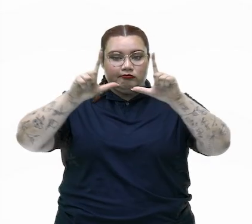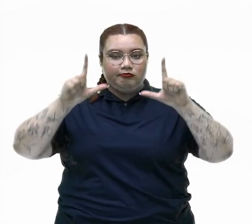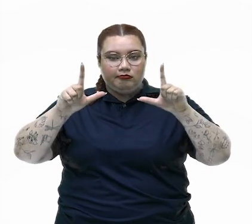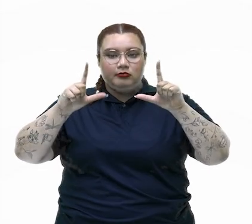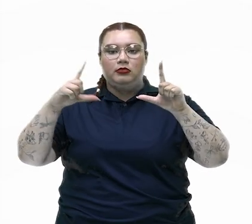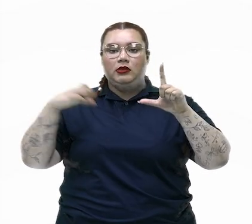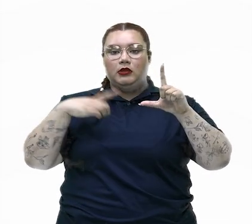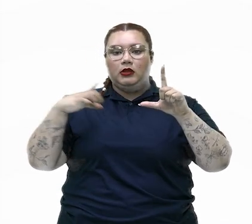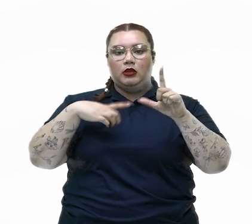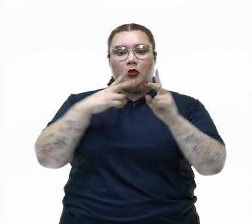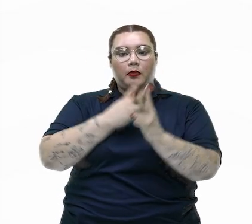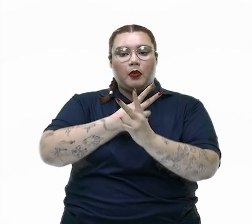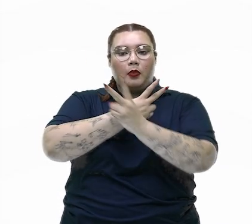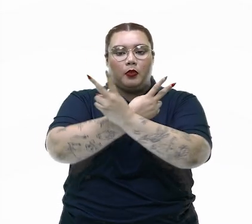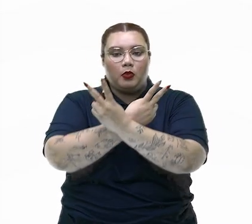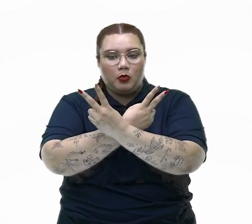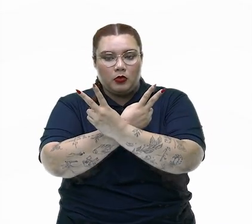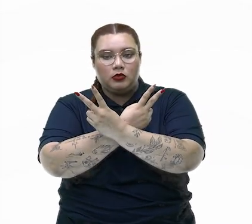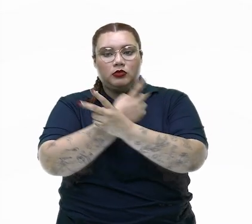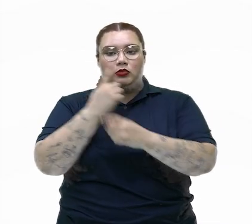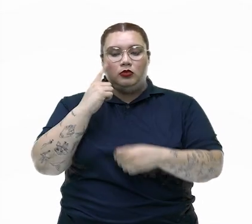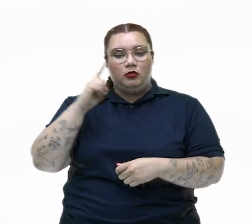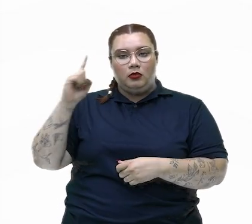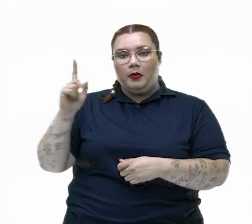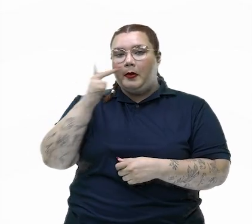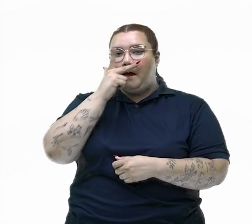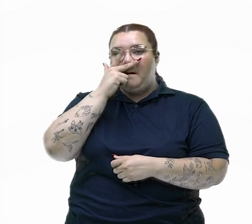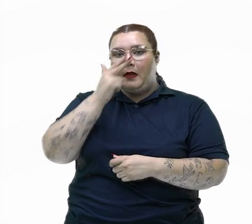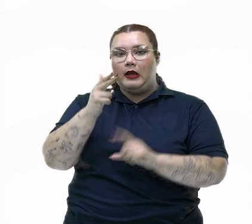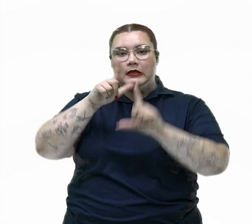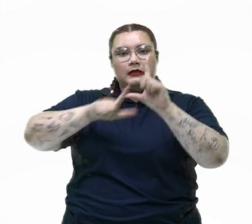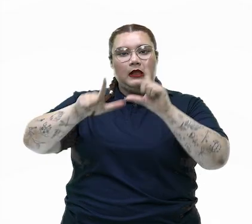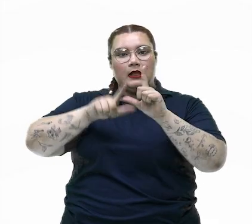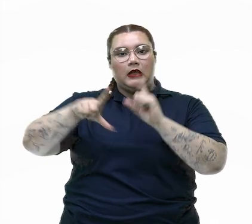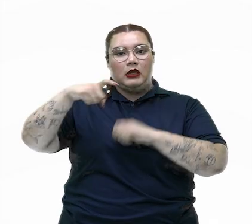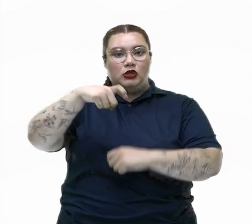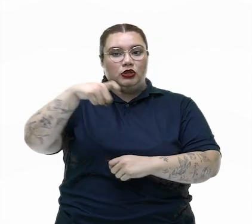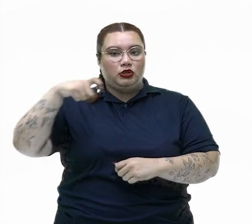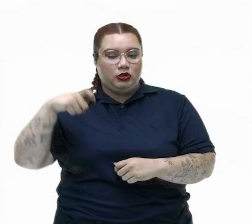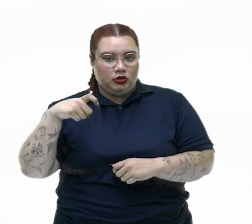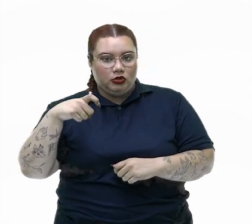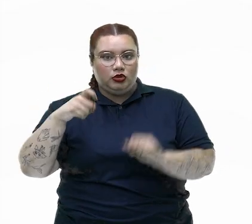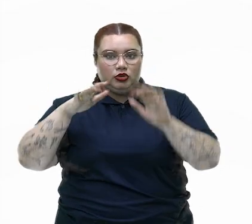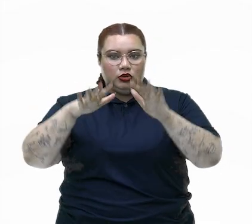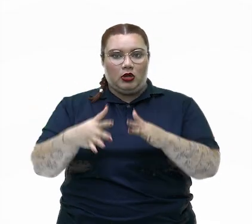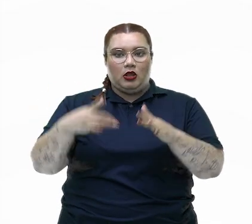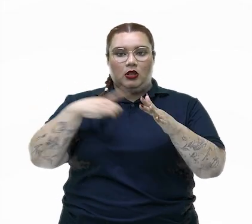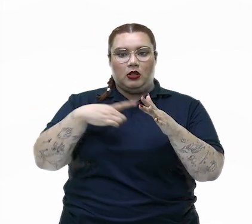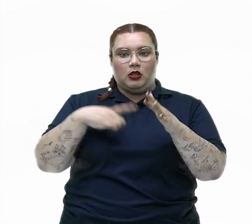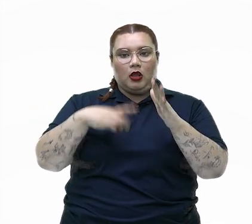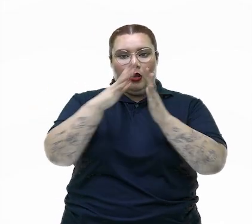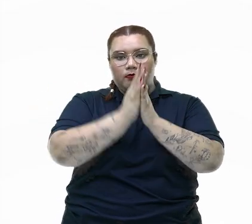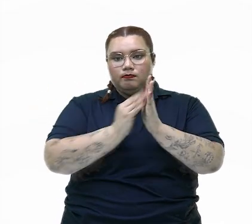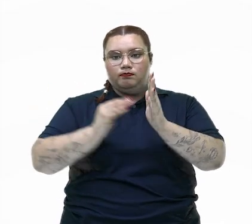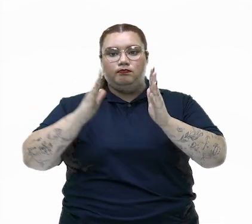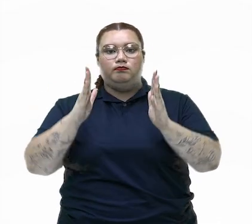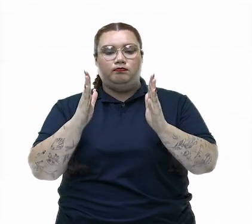você vai ter o cromossomo, que ele está em formato de X aí. Nesse caso, ele já está duplicado, né? O